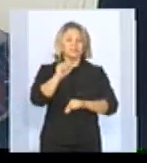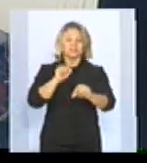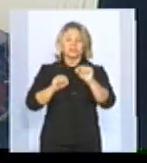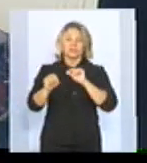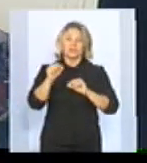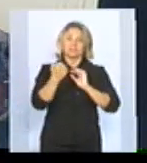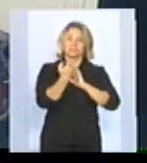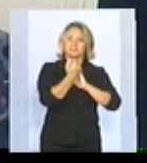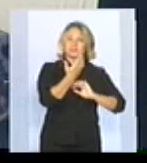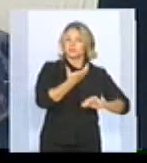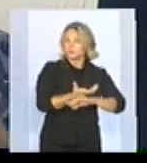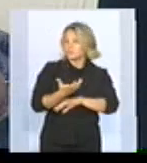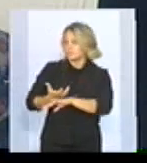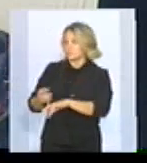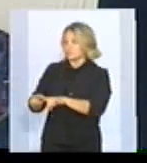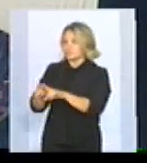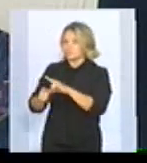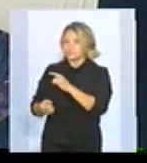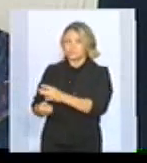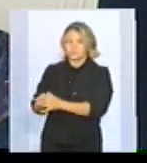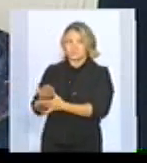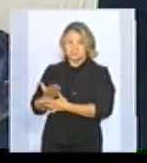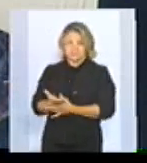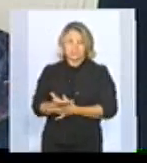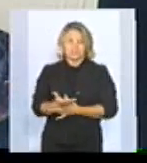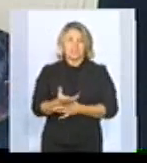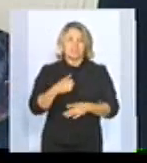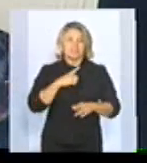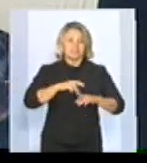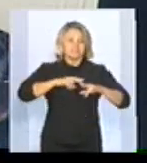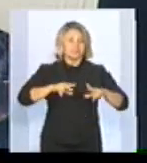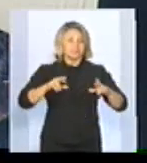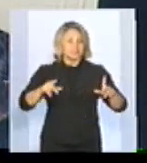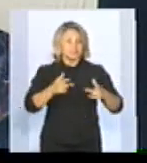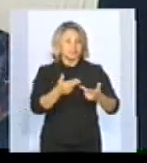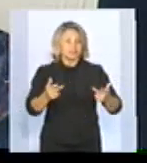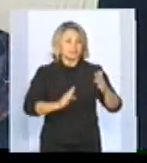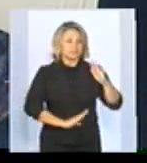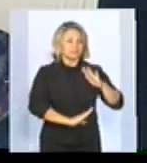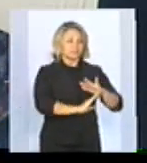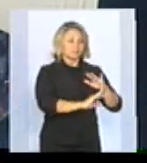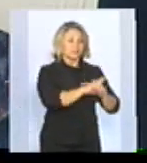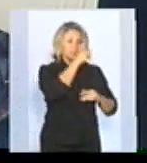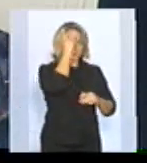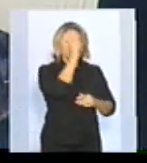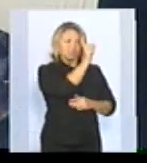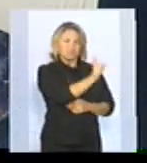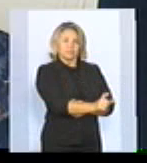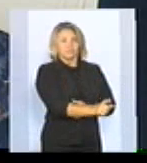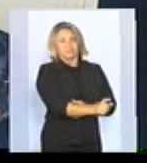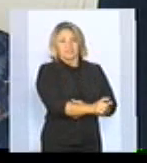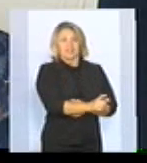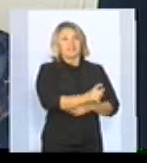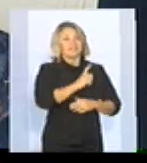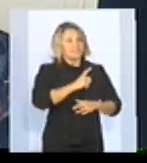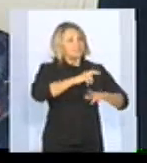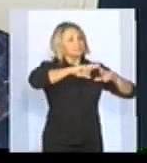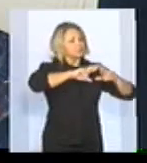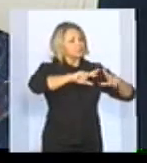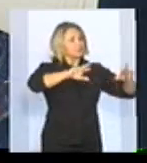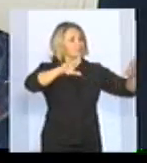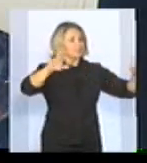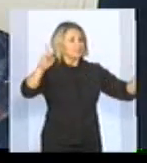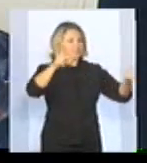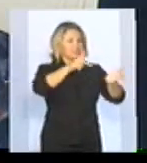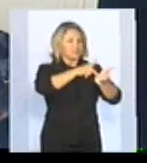e de fornecedor. Não vislumbramos aqui restrição ao consumidor. Ao contrário, a maior diversidade, a